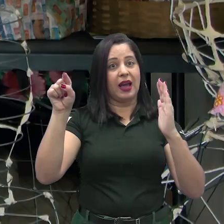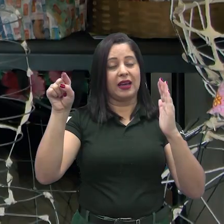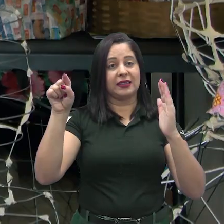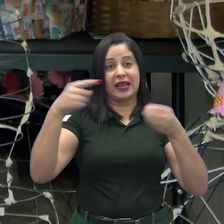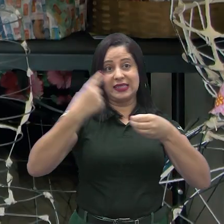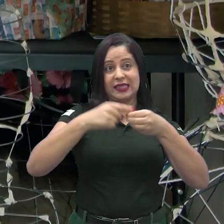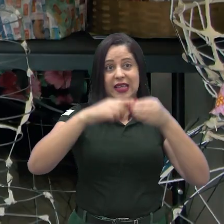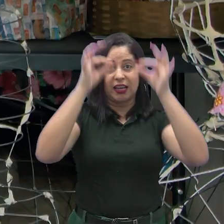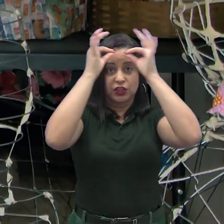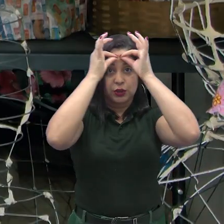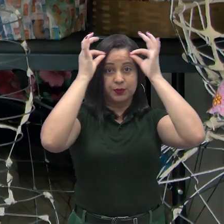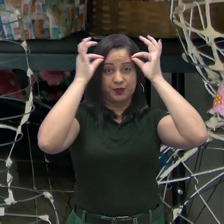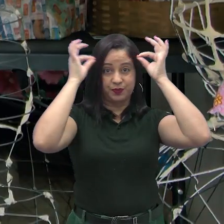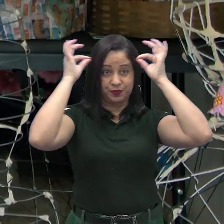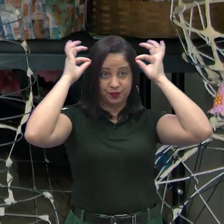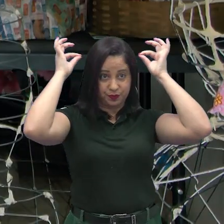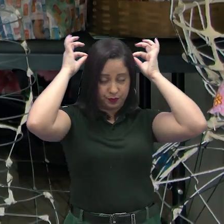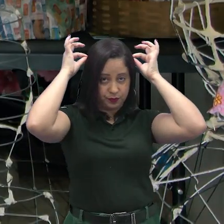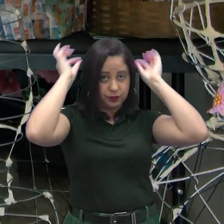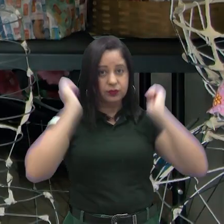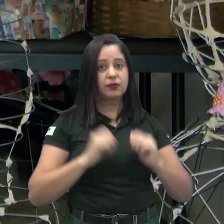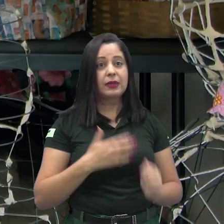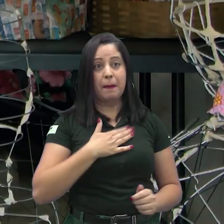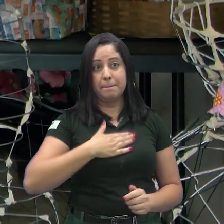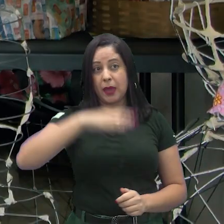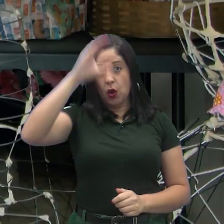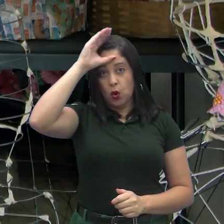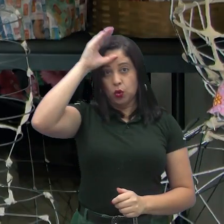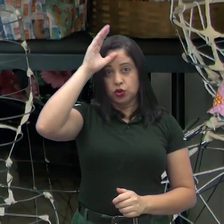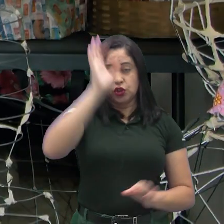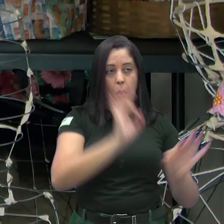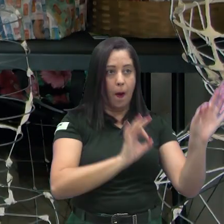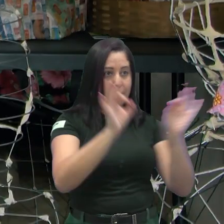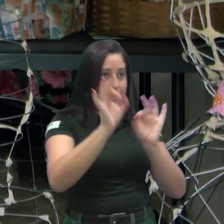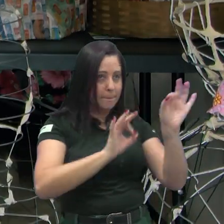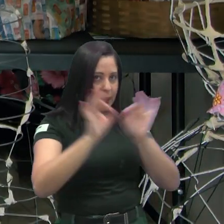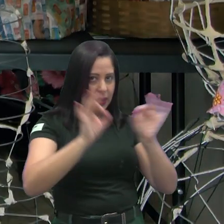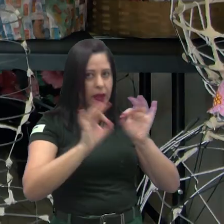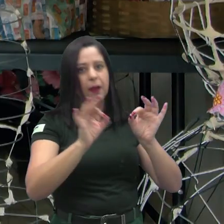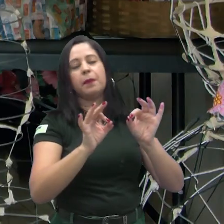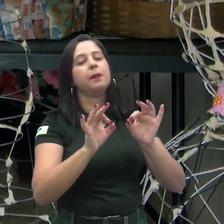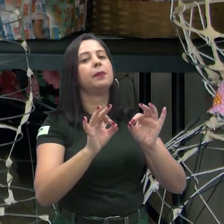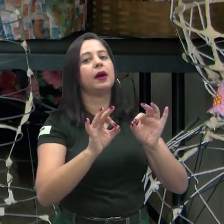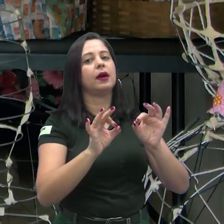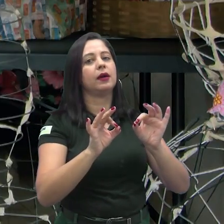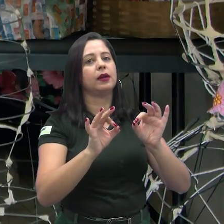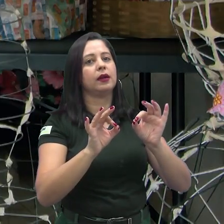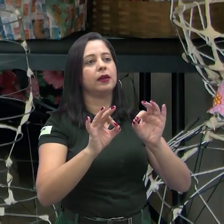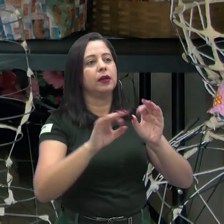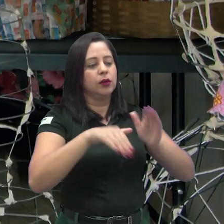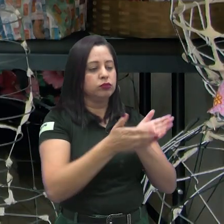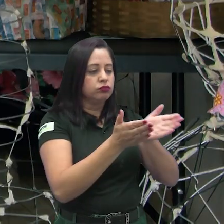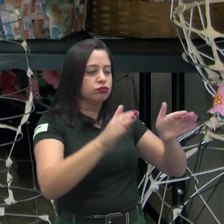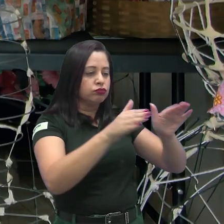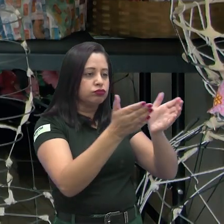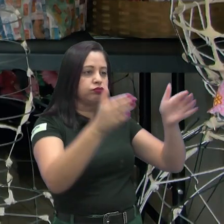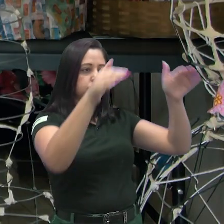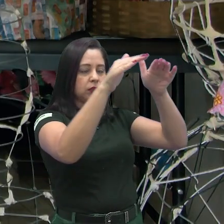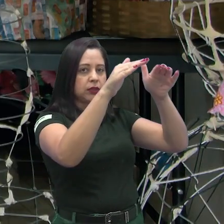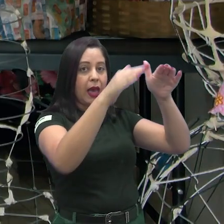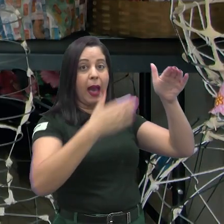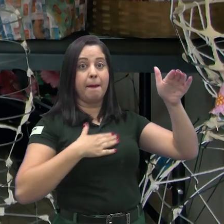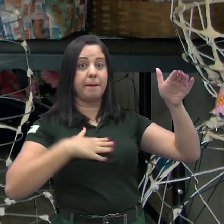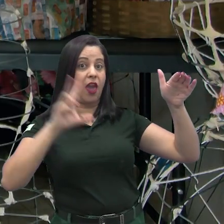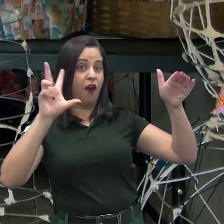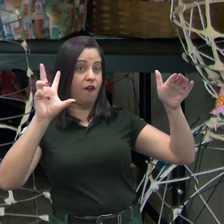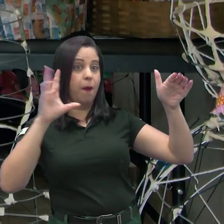tem os famosos pereirões, que o meu tio fazia as estruturas e minha bisa fazia as roupas. Faz ainda até hoje. E